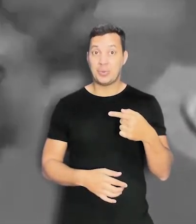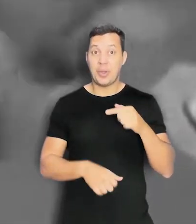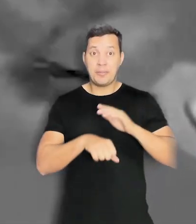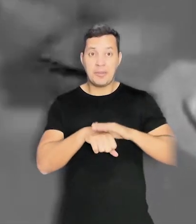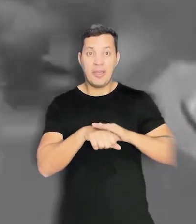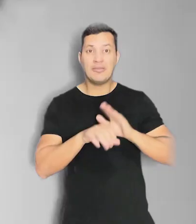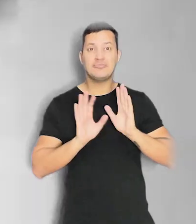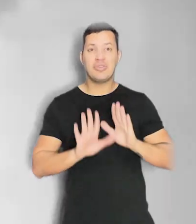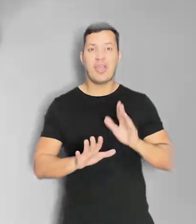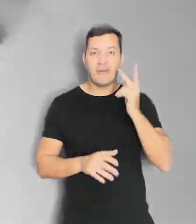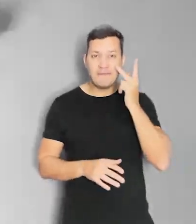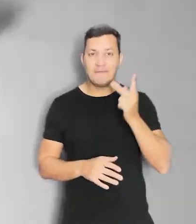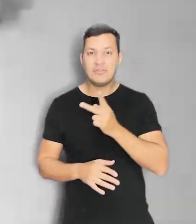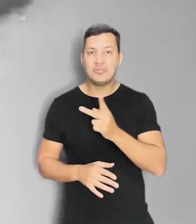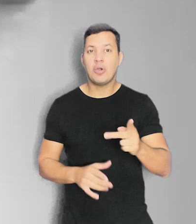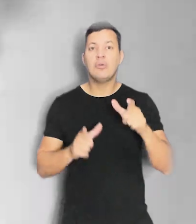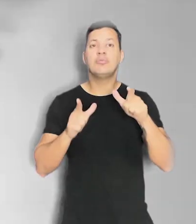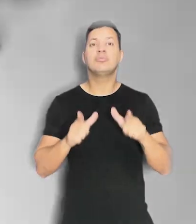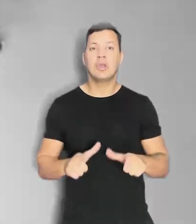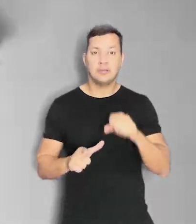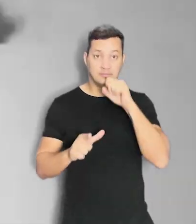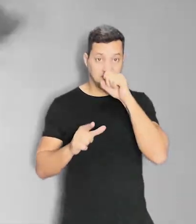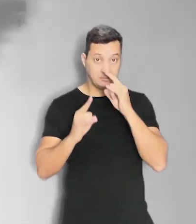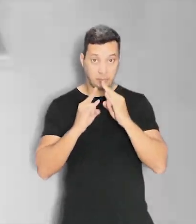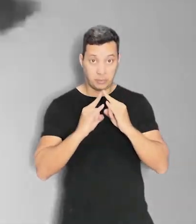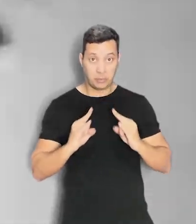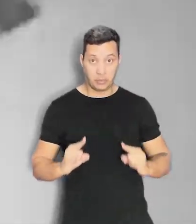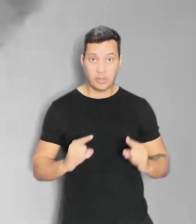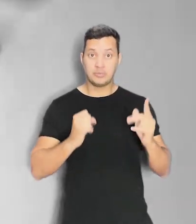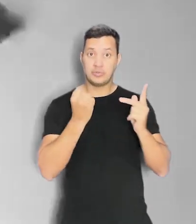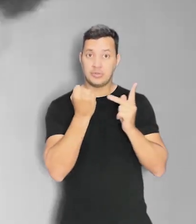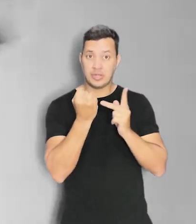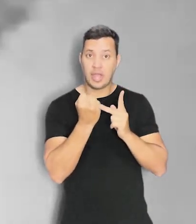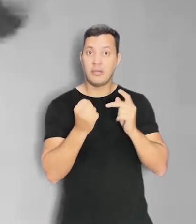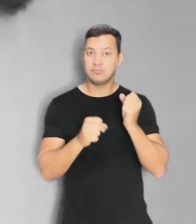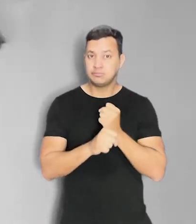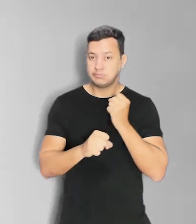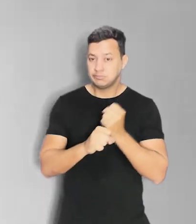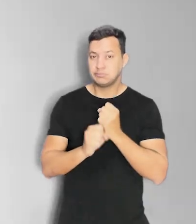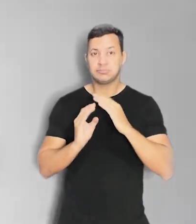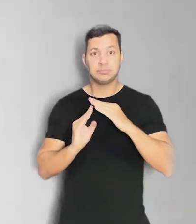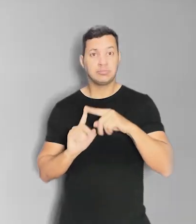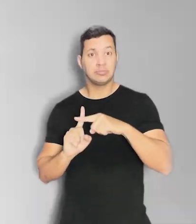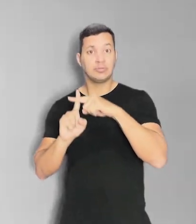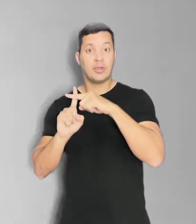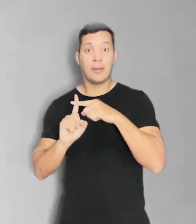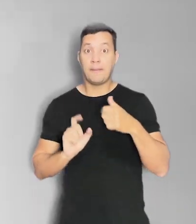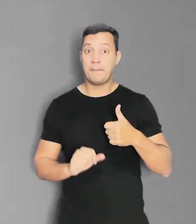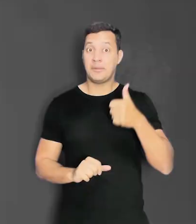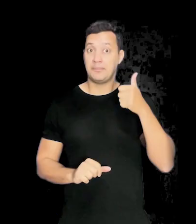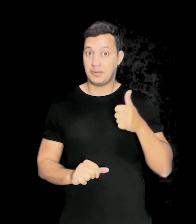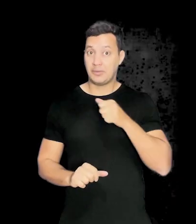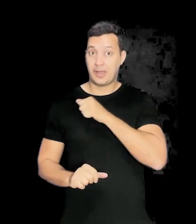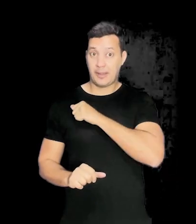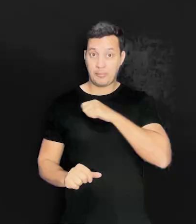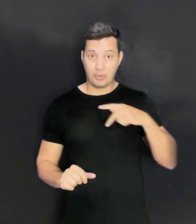se verificou a fundação da aldeia de São Pedro, iniciando-se a construção da capela dedicada ao primeiro apóstolo de